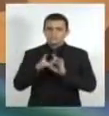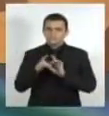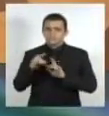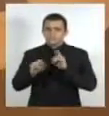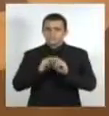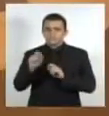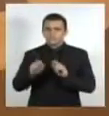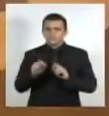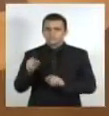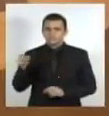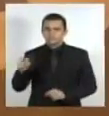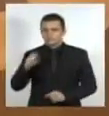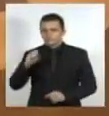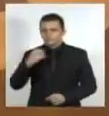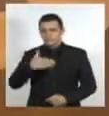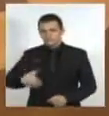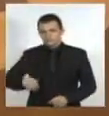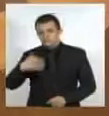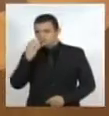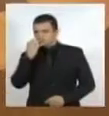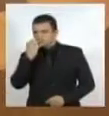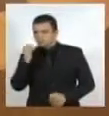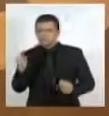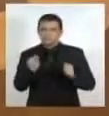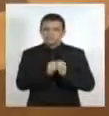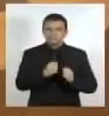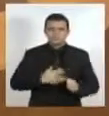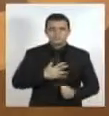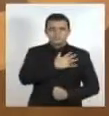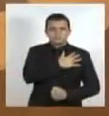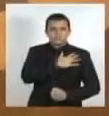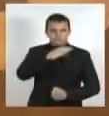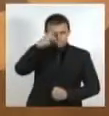do senador, então governador Sarney, com o regime militar.